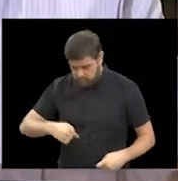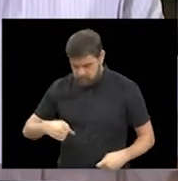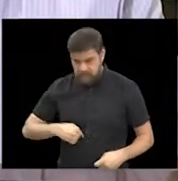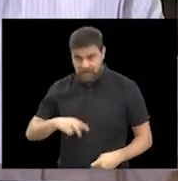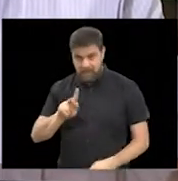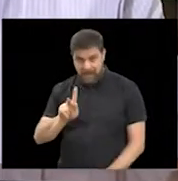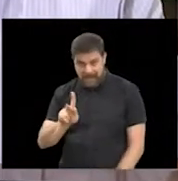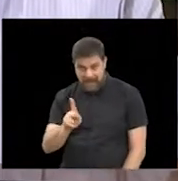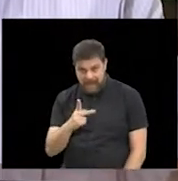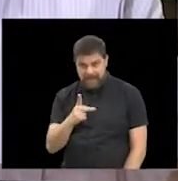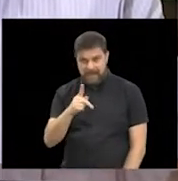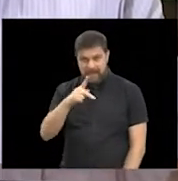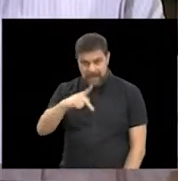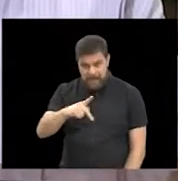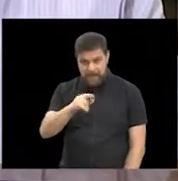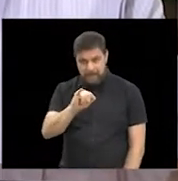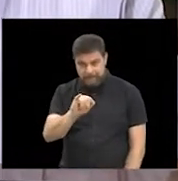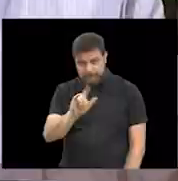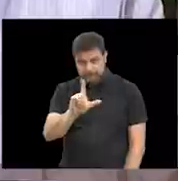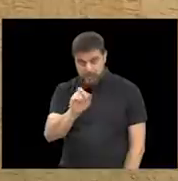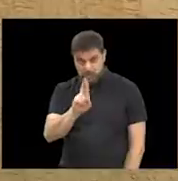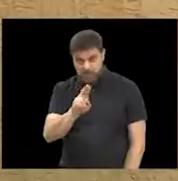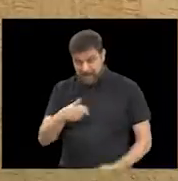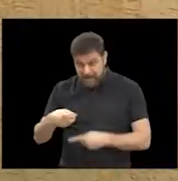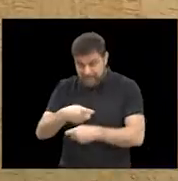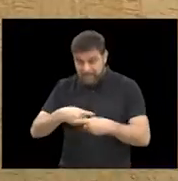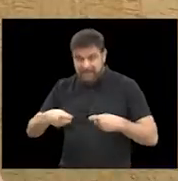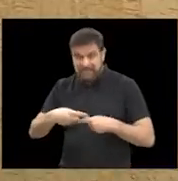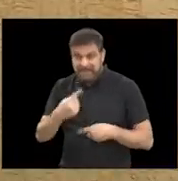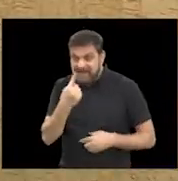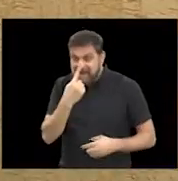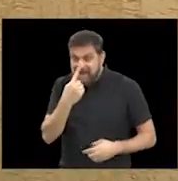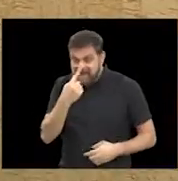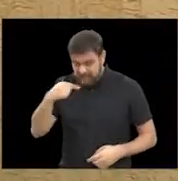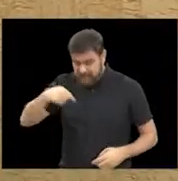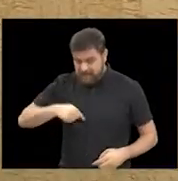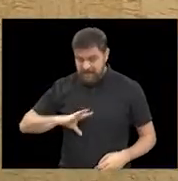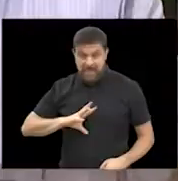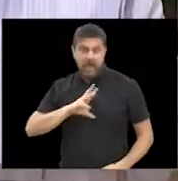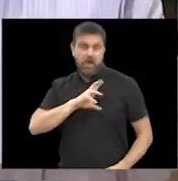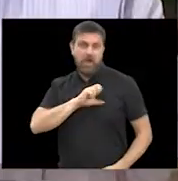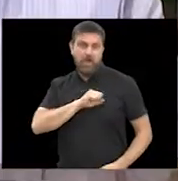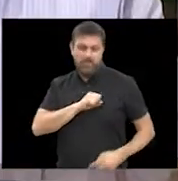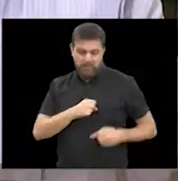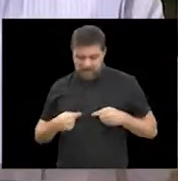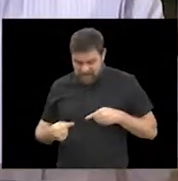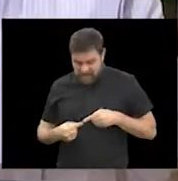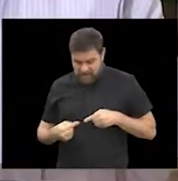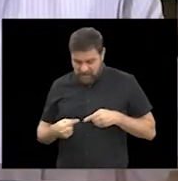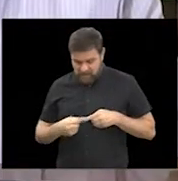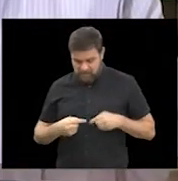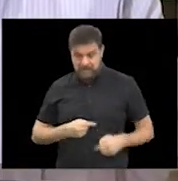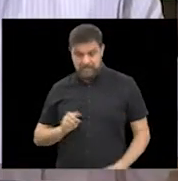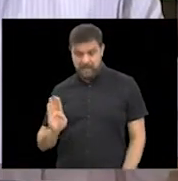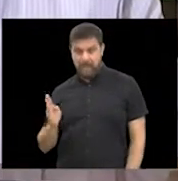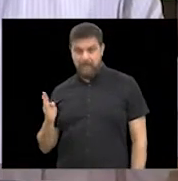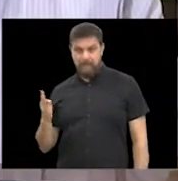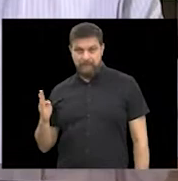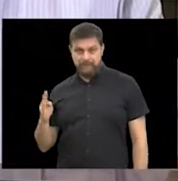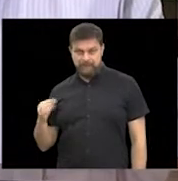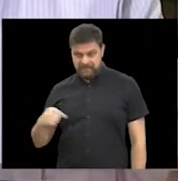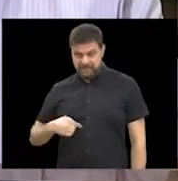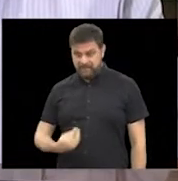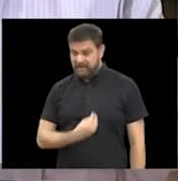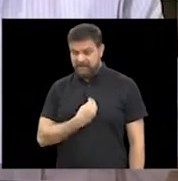não. Ah. Ele vive no meio ácido. Ele se alimenta dele? Essa bactéria é resistente ao